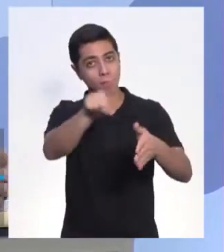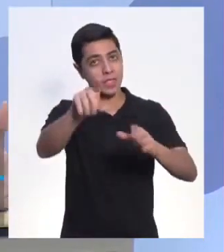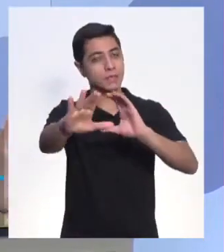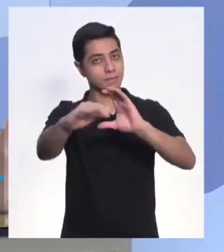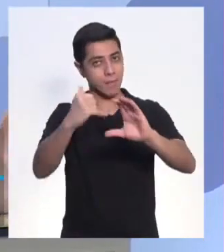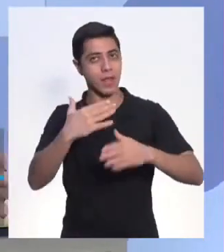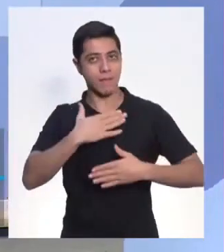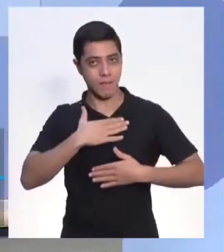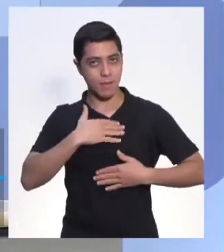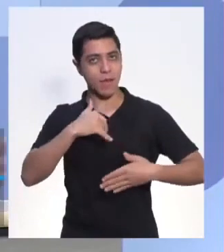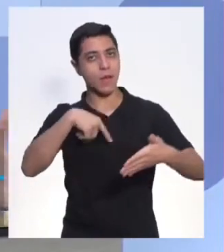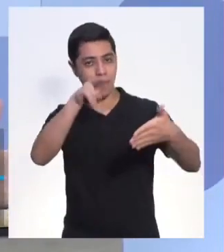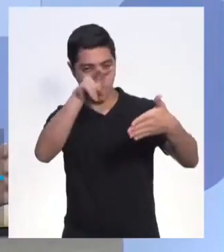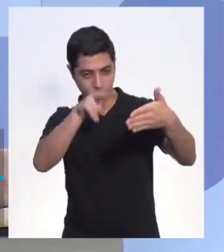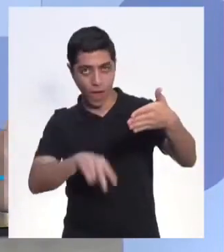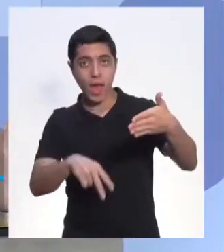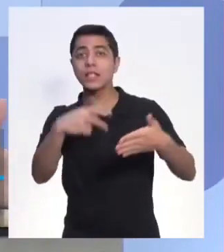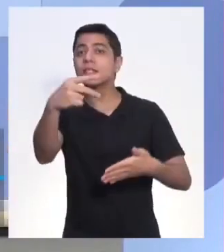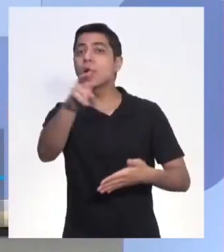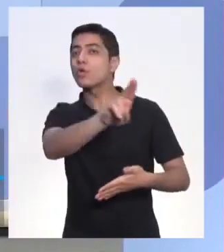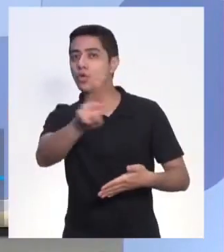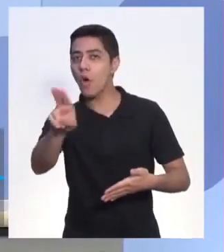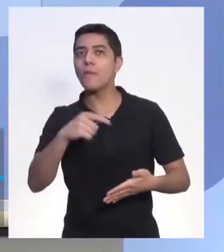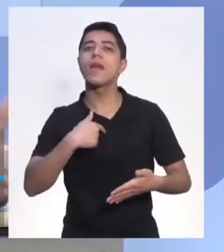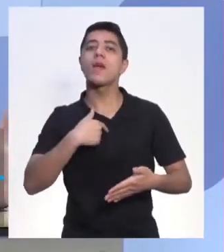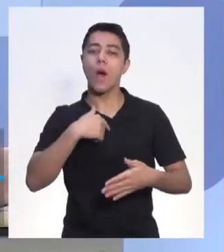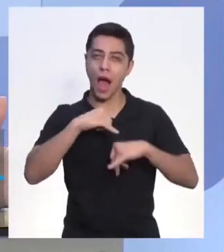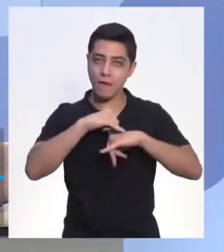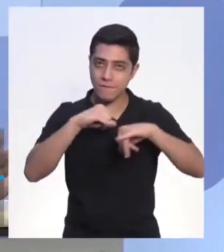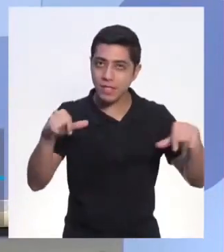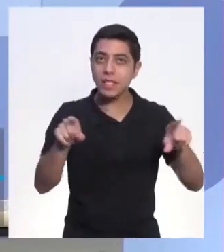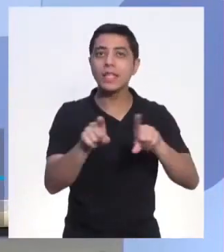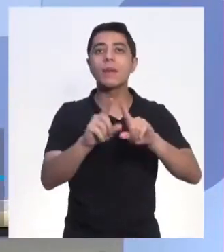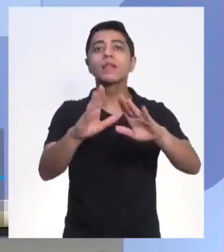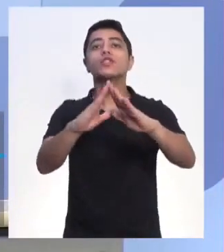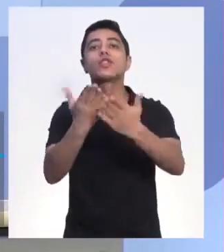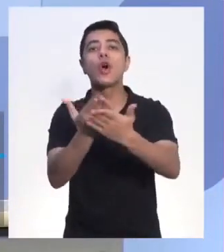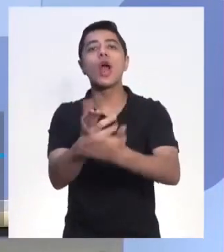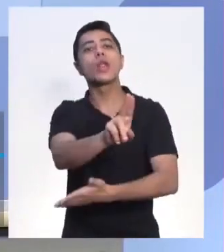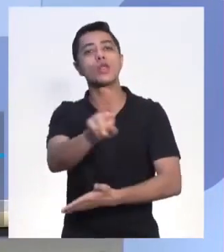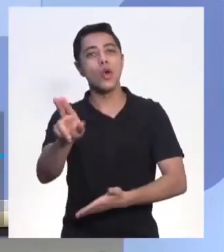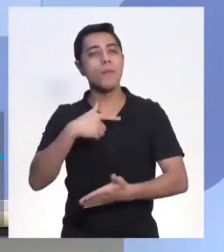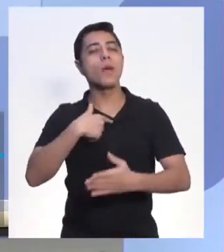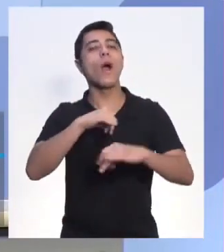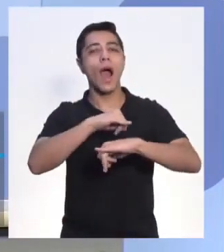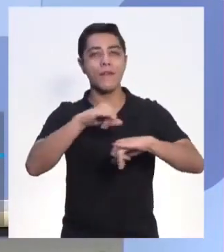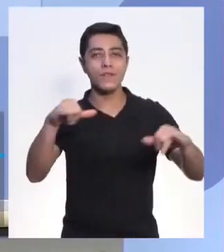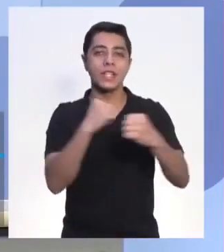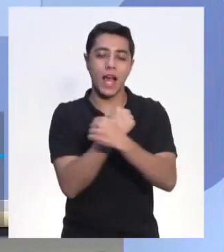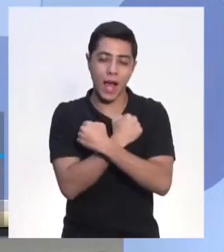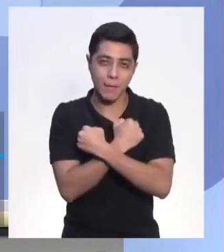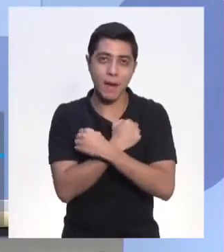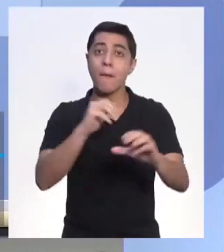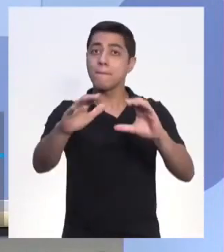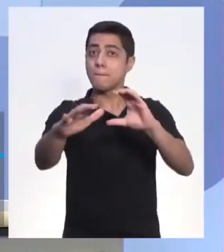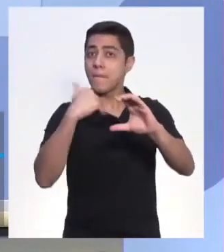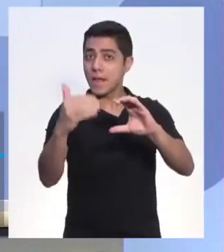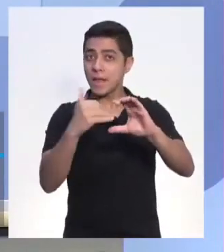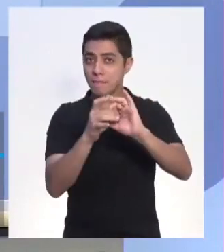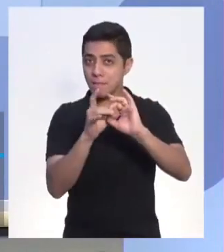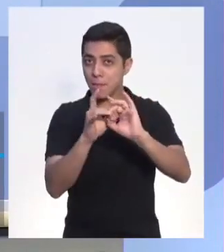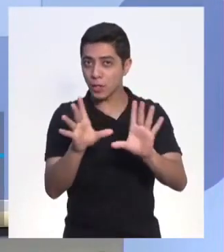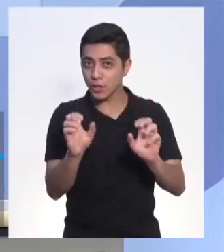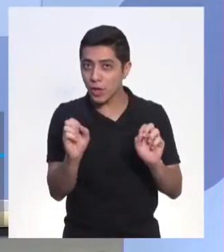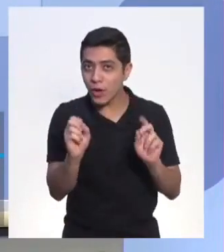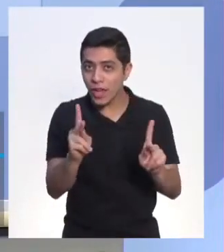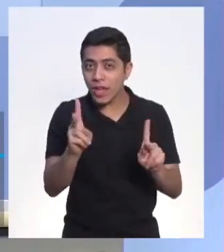maior quantidade de pessoas aqui, nomes de escola para mandar abraço. Então mandem coisas aí pra gente, tá bom? Então a gente vai retomar um pouquinho dessa parte de análise